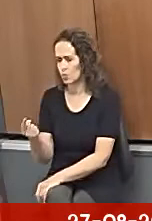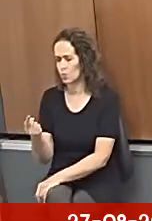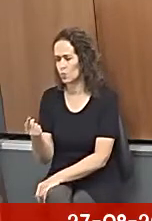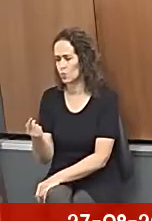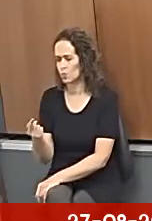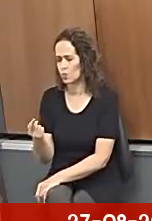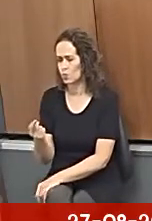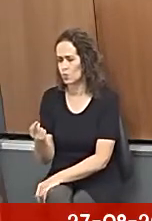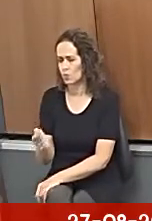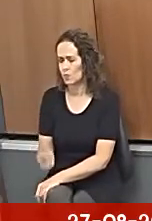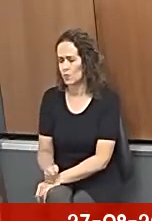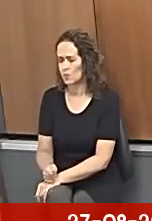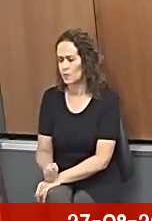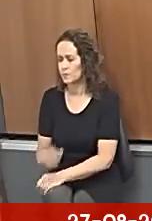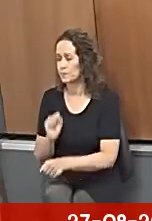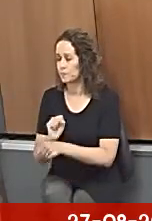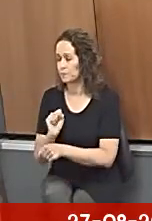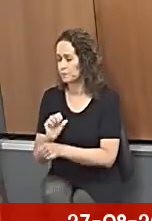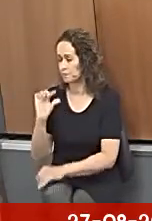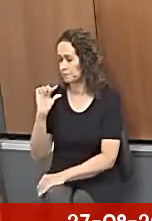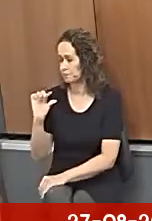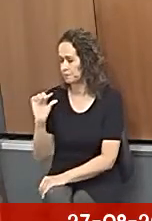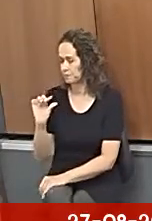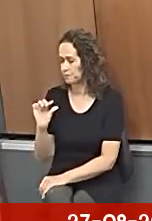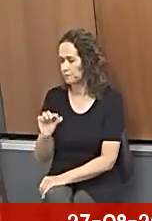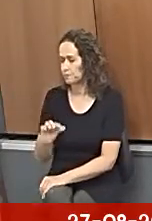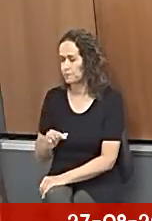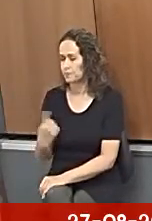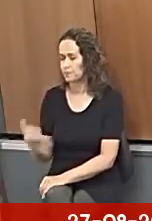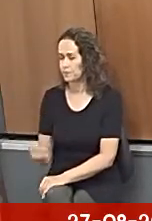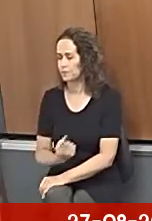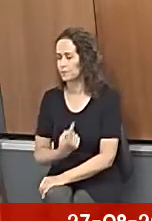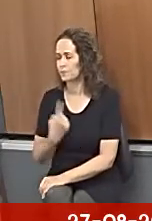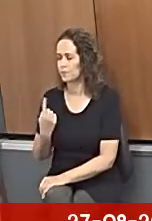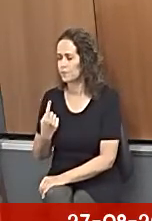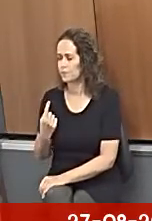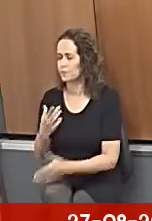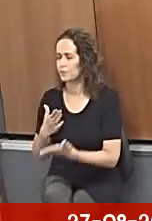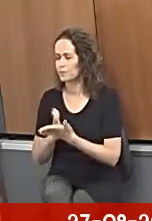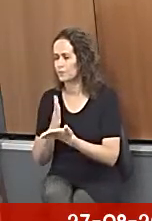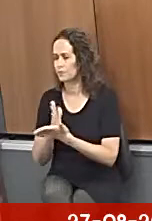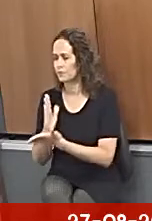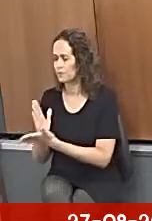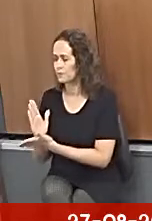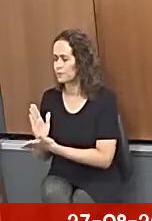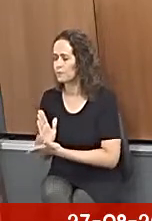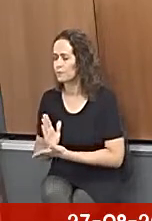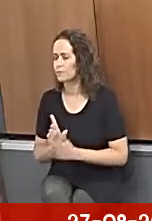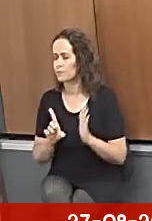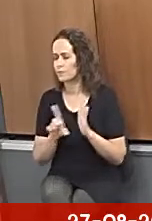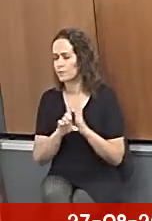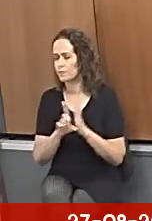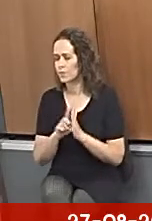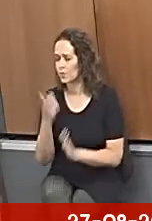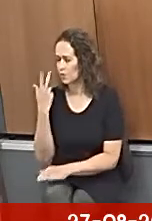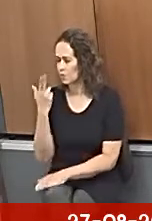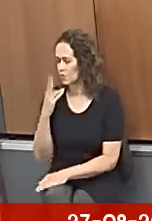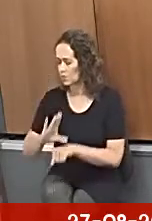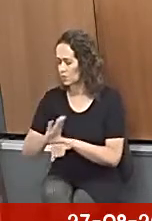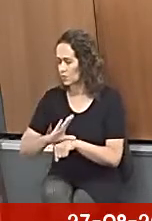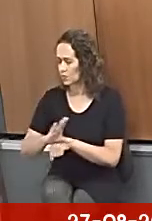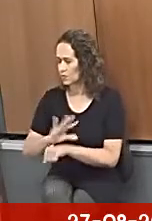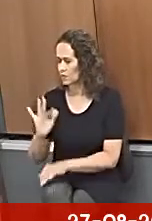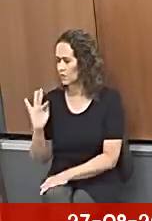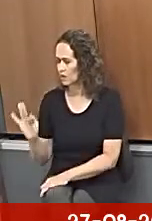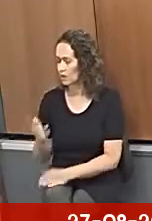que só passará a presidência do deputado estava lá das nossas vão aprovar a pec das adequações das normativas não dá da constituição federal